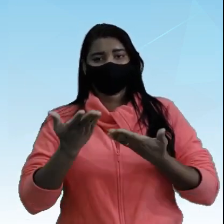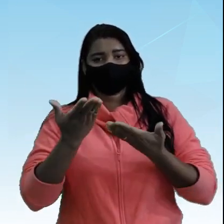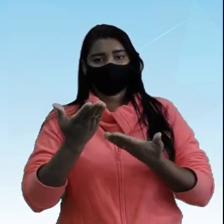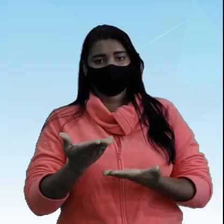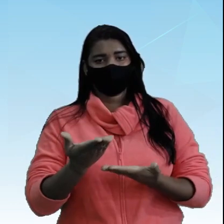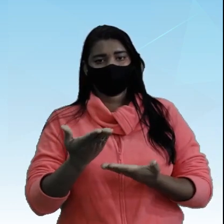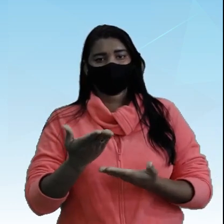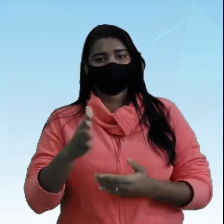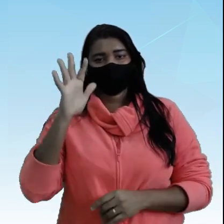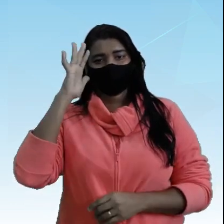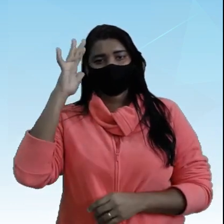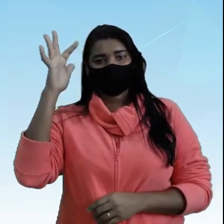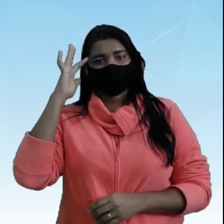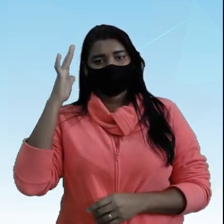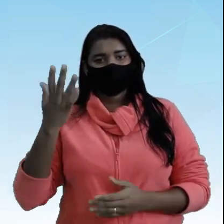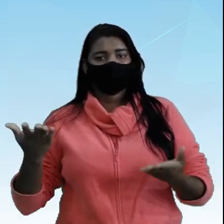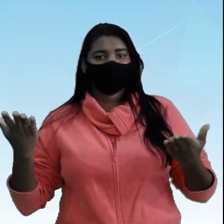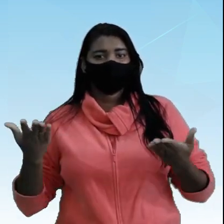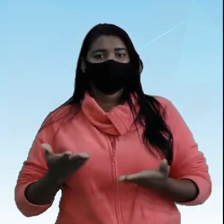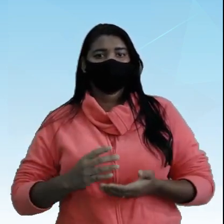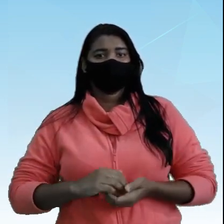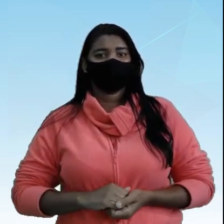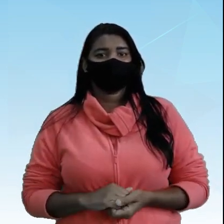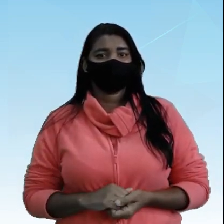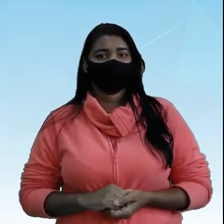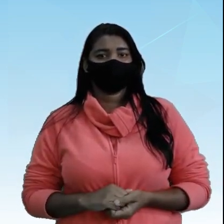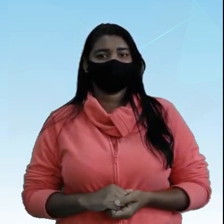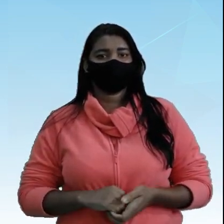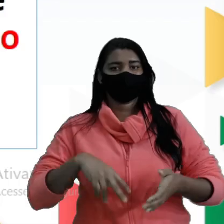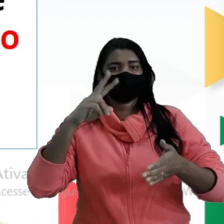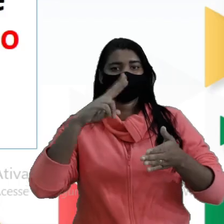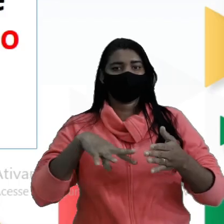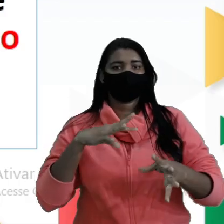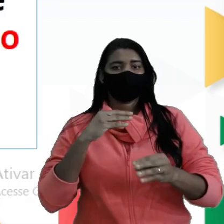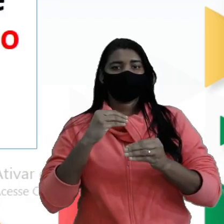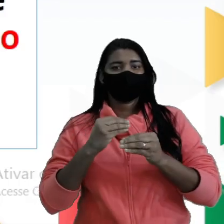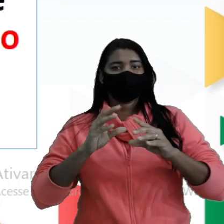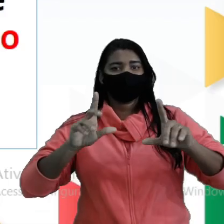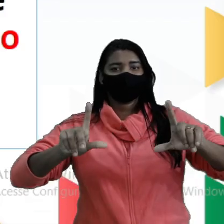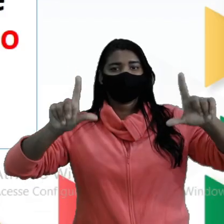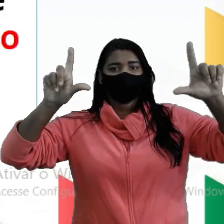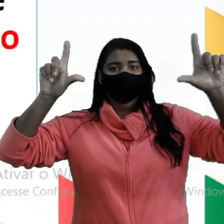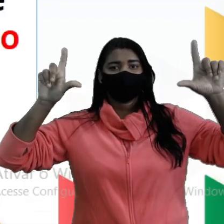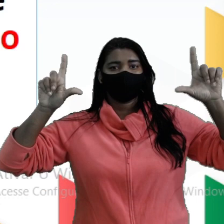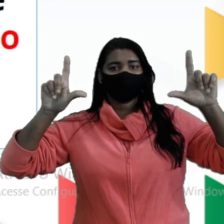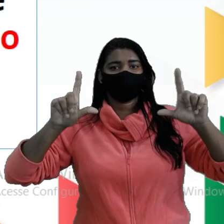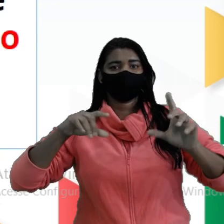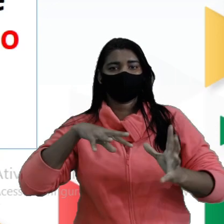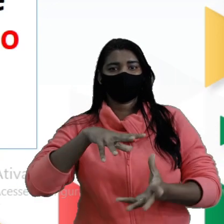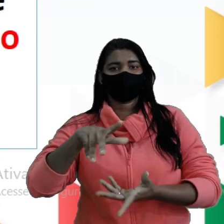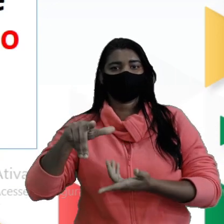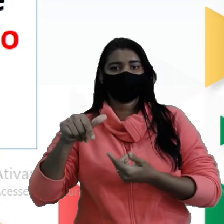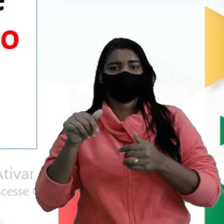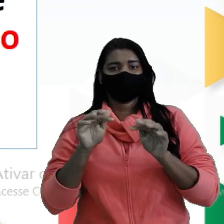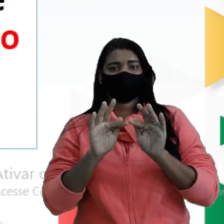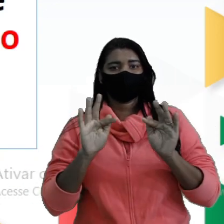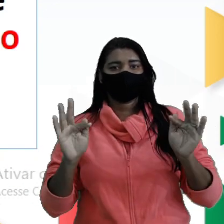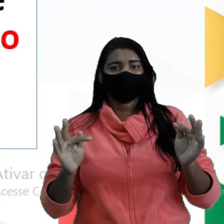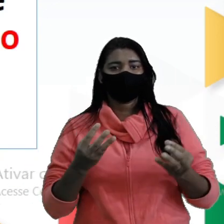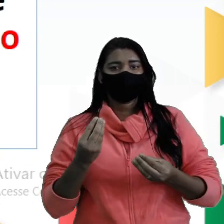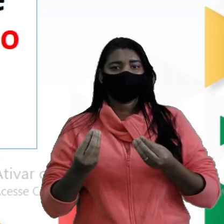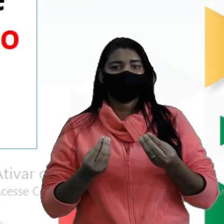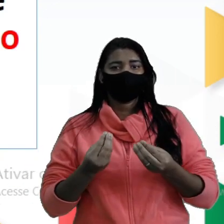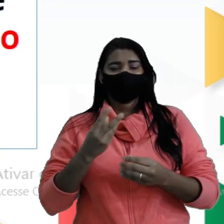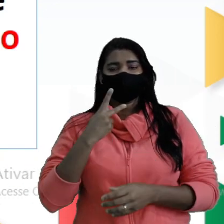um pensamento. Vamos lá, vamos ler, acompanhe comigo na tela. Olha aqui, o mundo funciona assim.